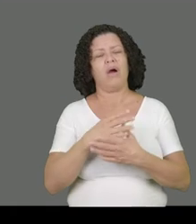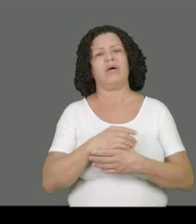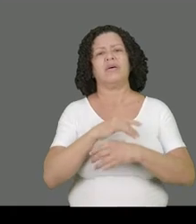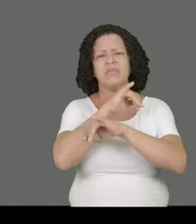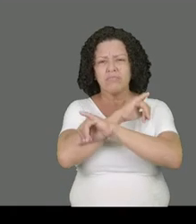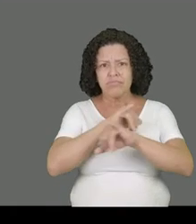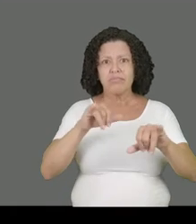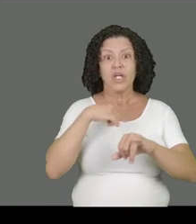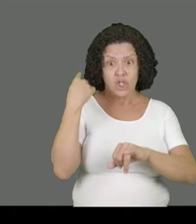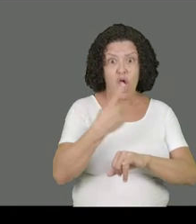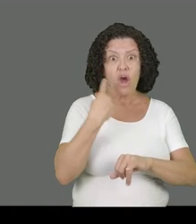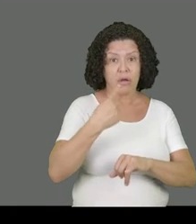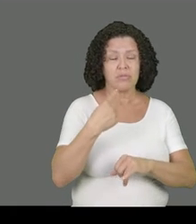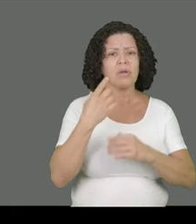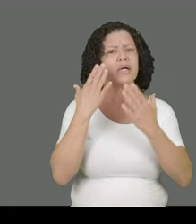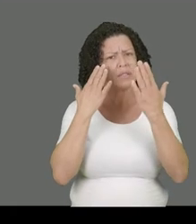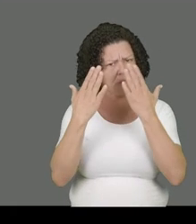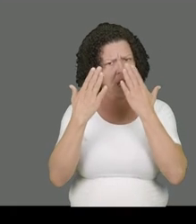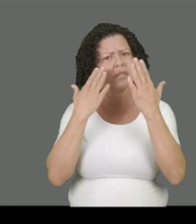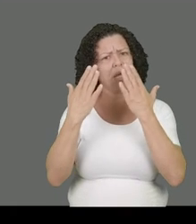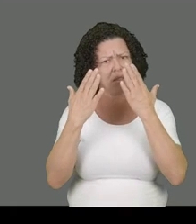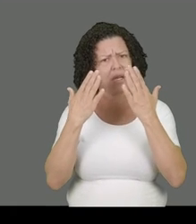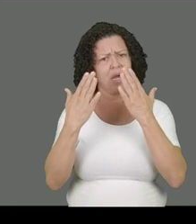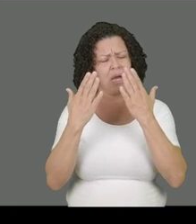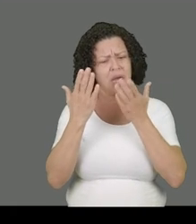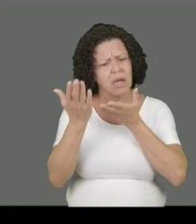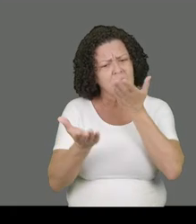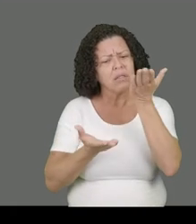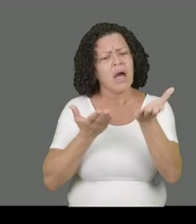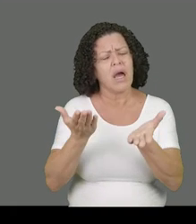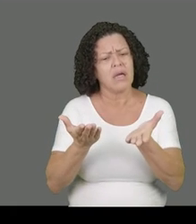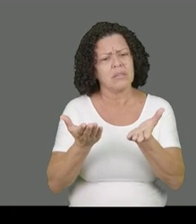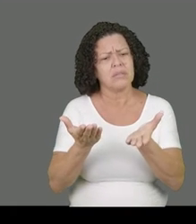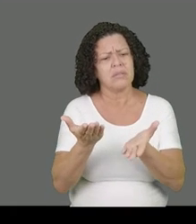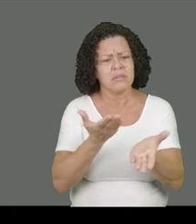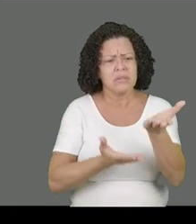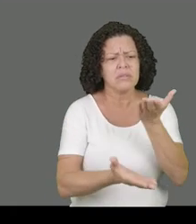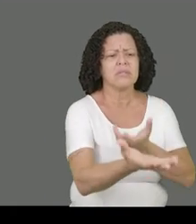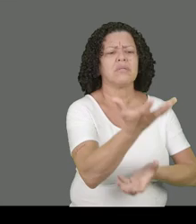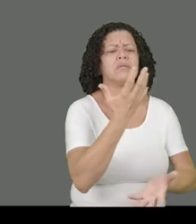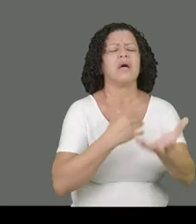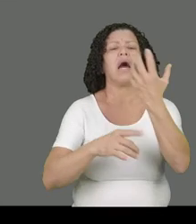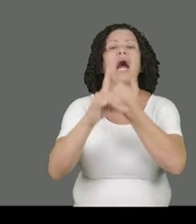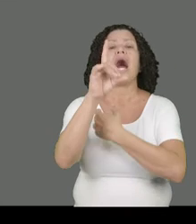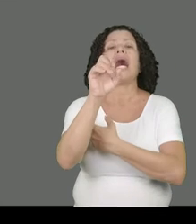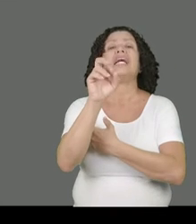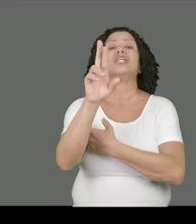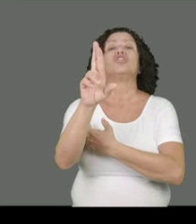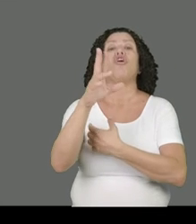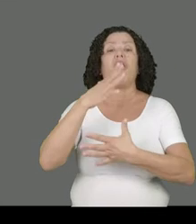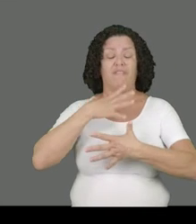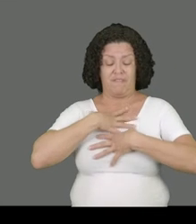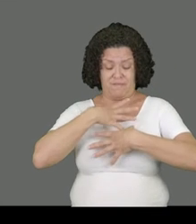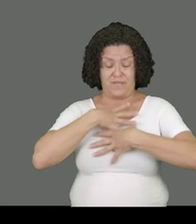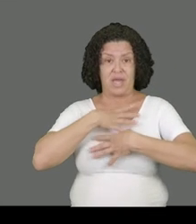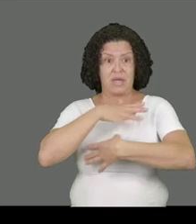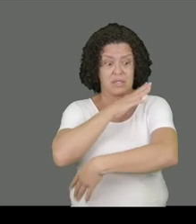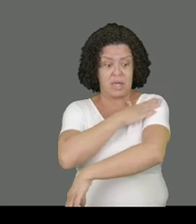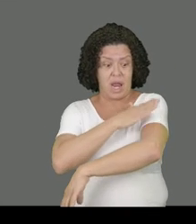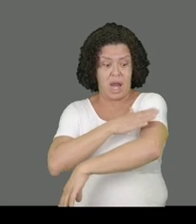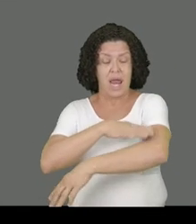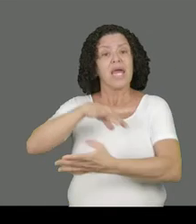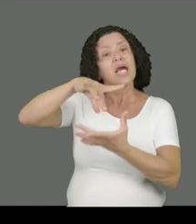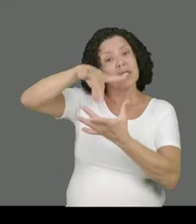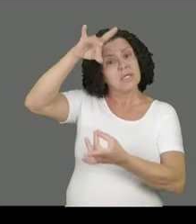como nós informamos, estamos atendendo sim às vossas dores físicas e espirituais,